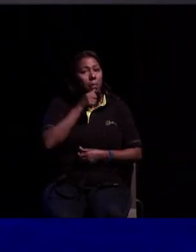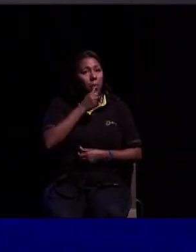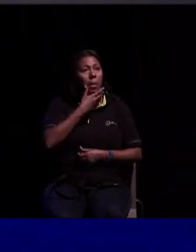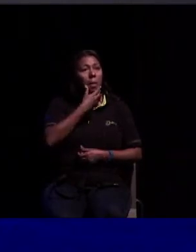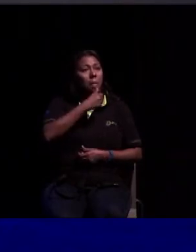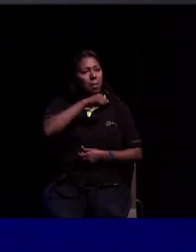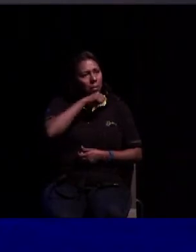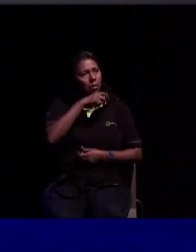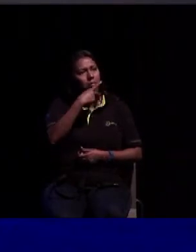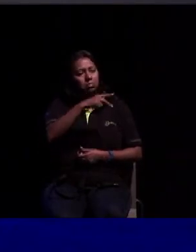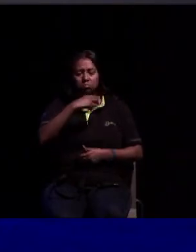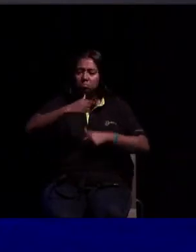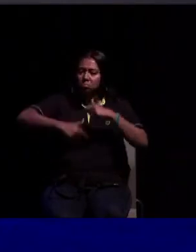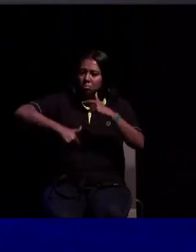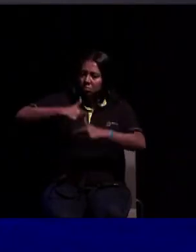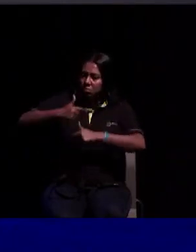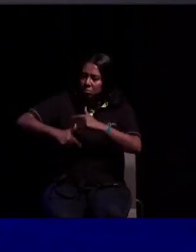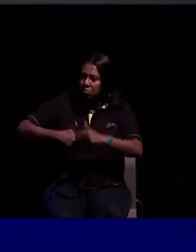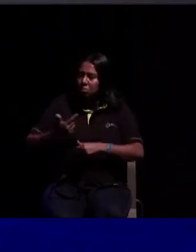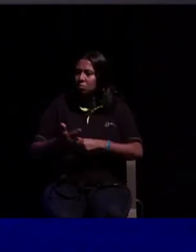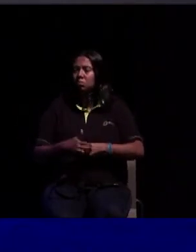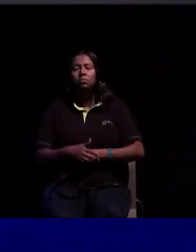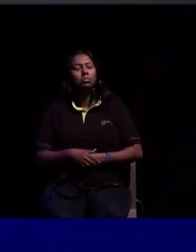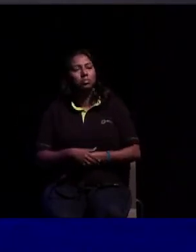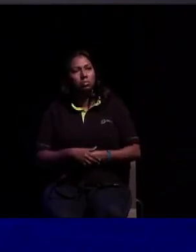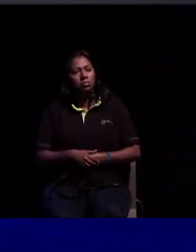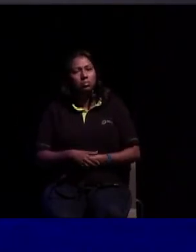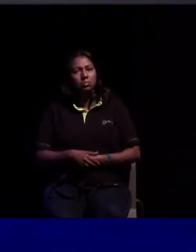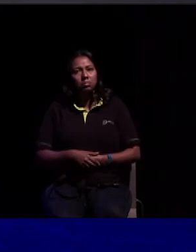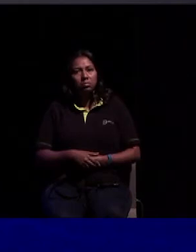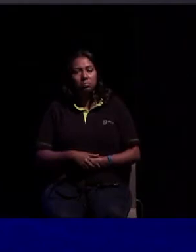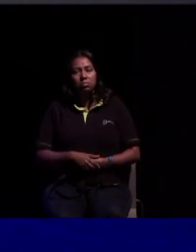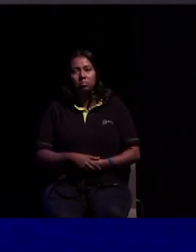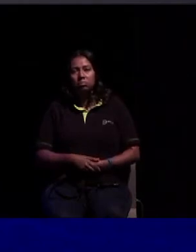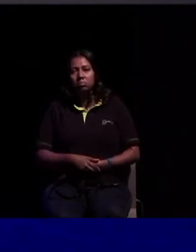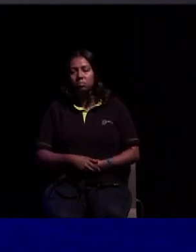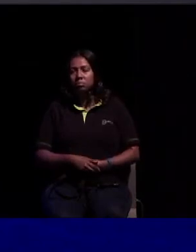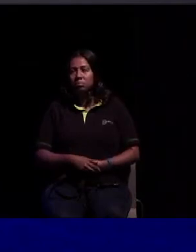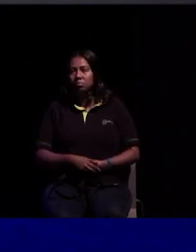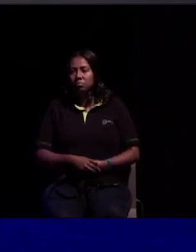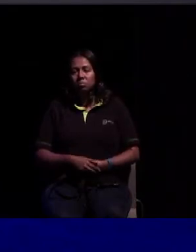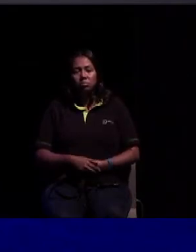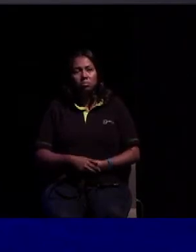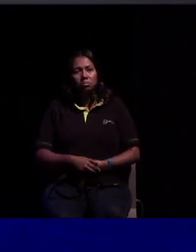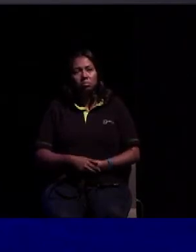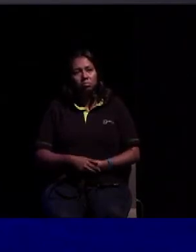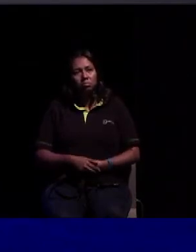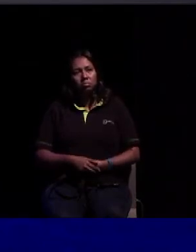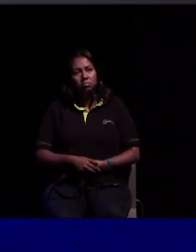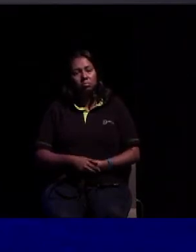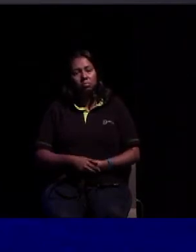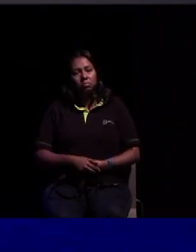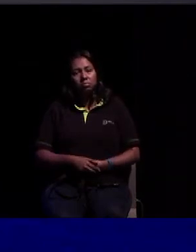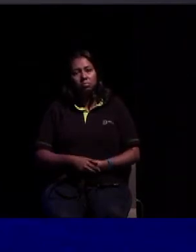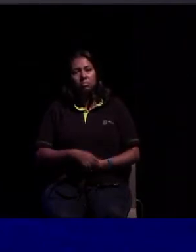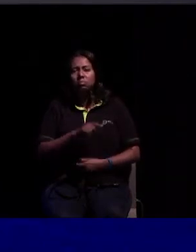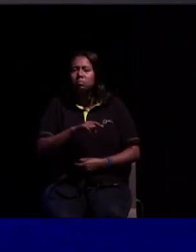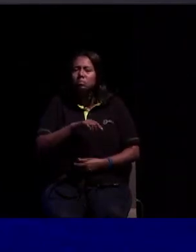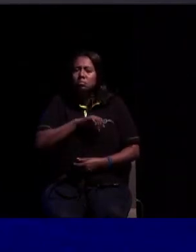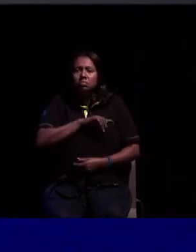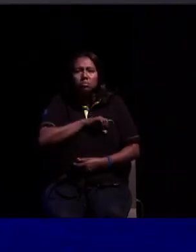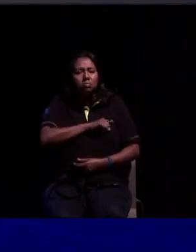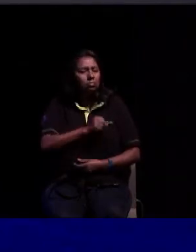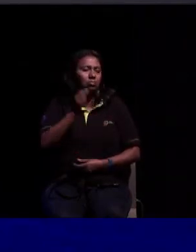tinha me dito que vários shows, etc., que ela podia ter ido, e várias, quer dizer, ela é uma admiradora, ela ama o